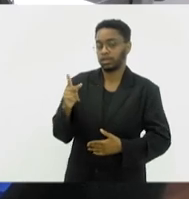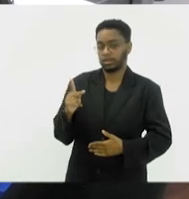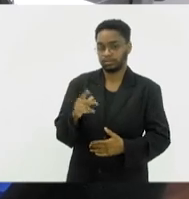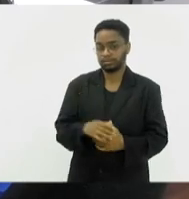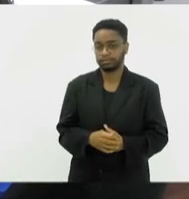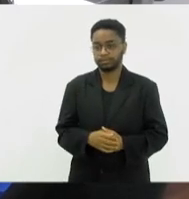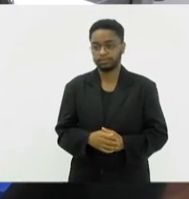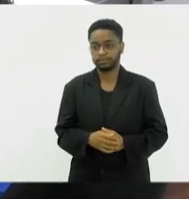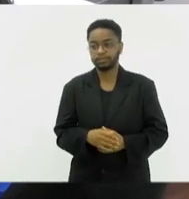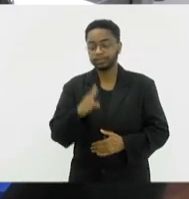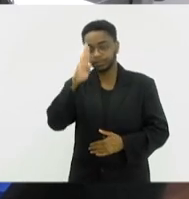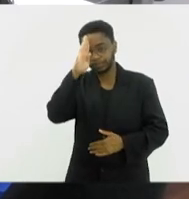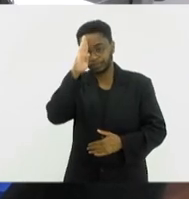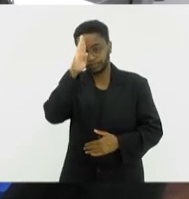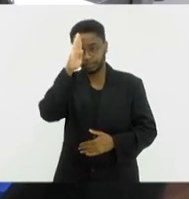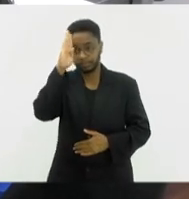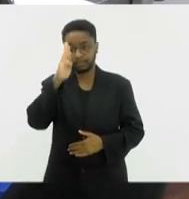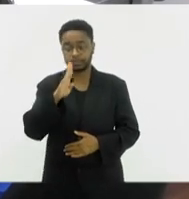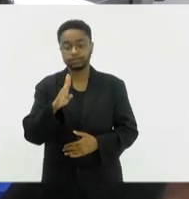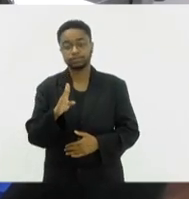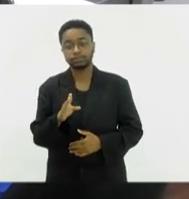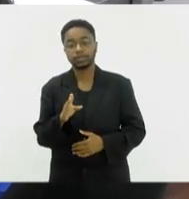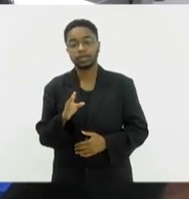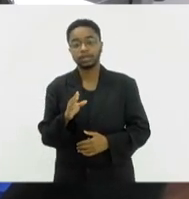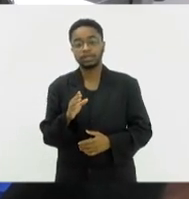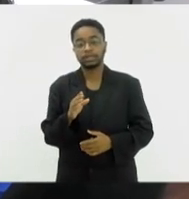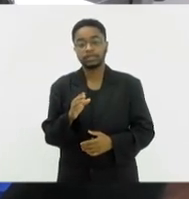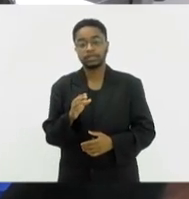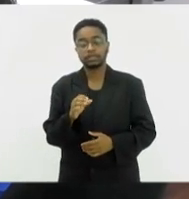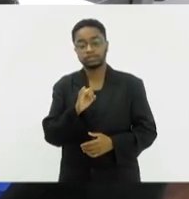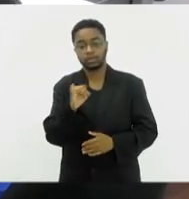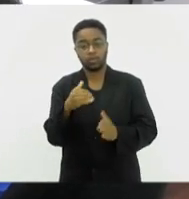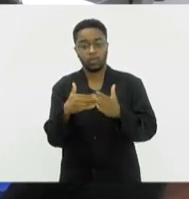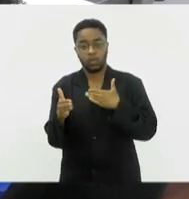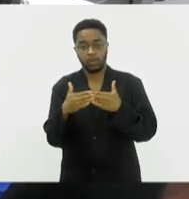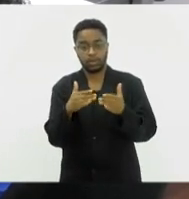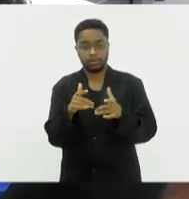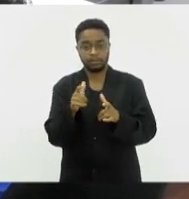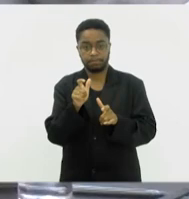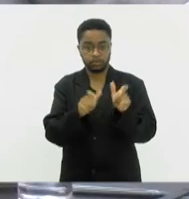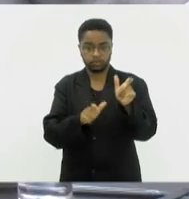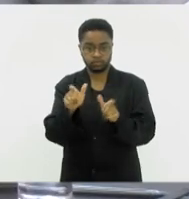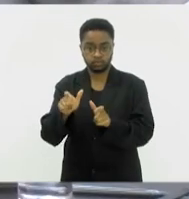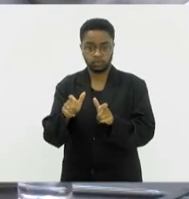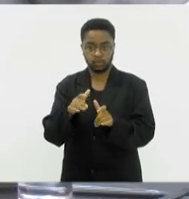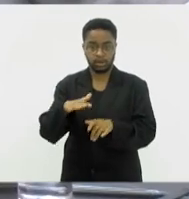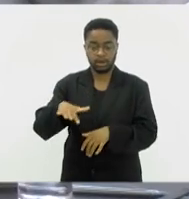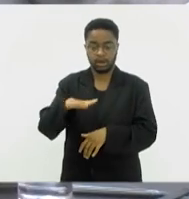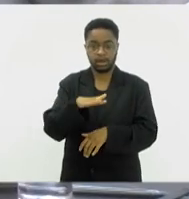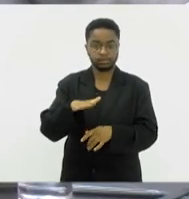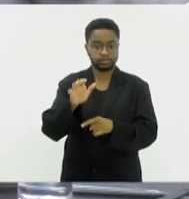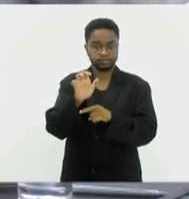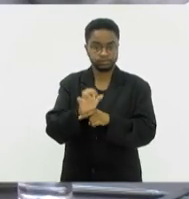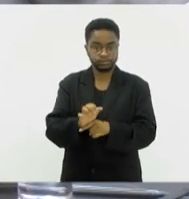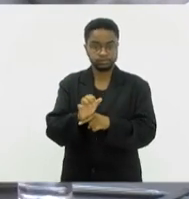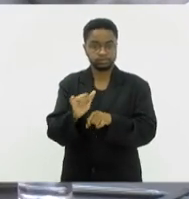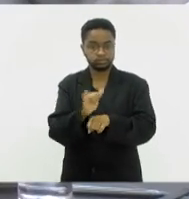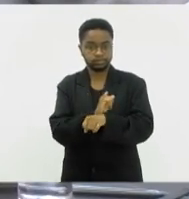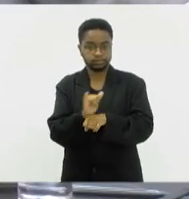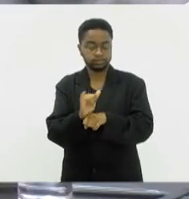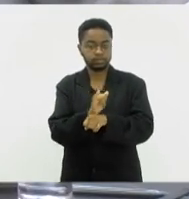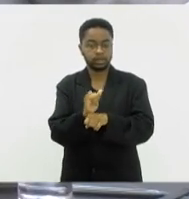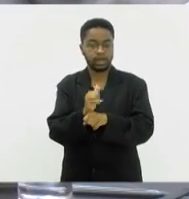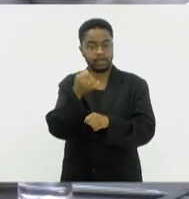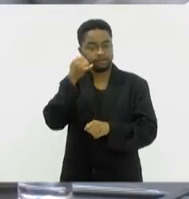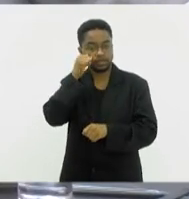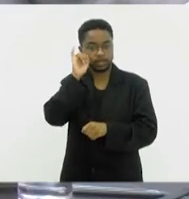Sobretudo sob o aspecto de que qualquer membro do mecanismo estadual de combate à tortura para